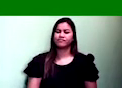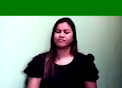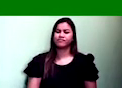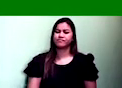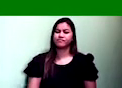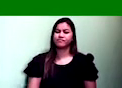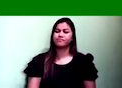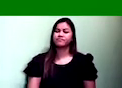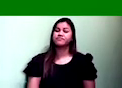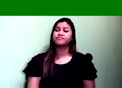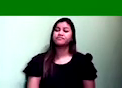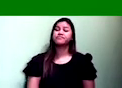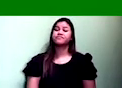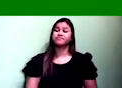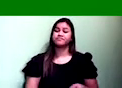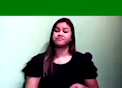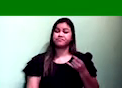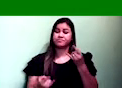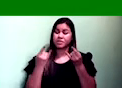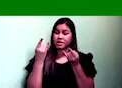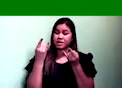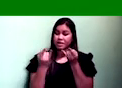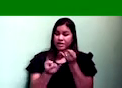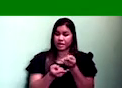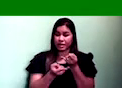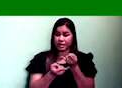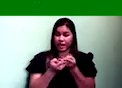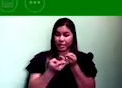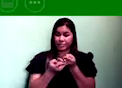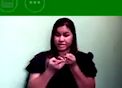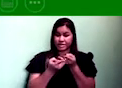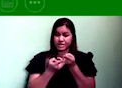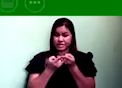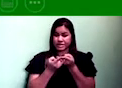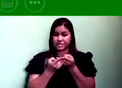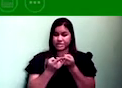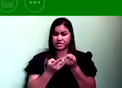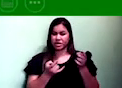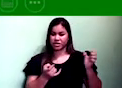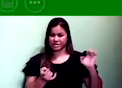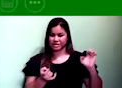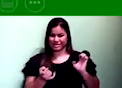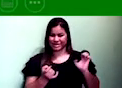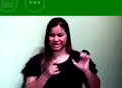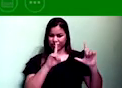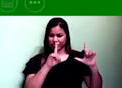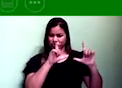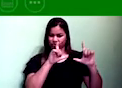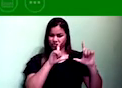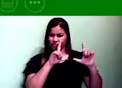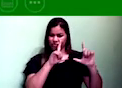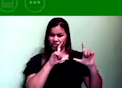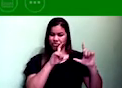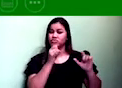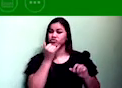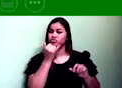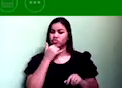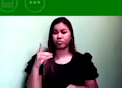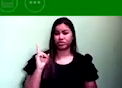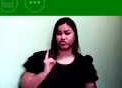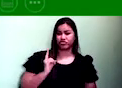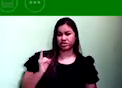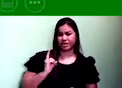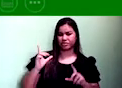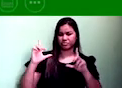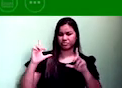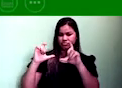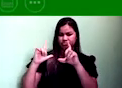A camisinha feminina, aqui do lado esquerdo, do lado direito da tela,